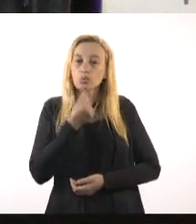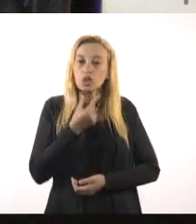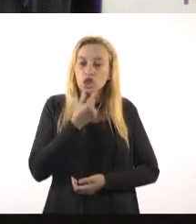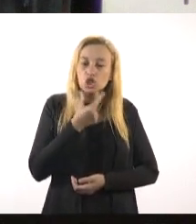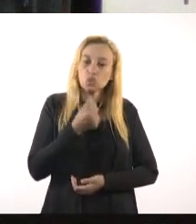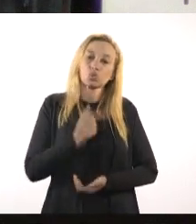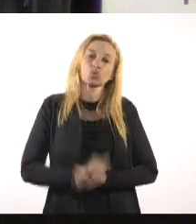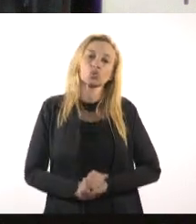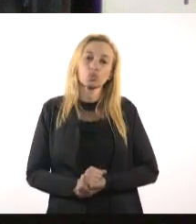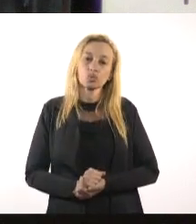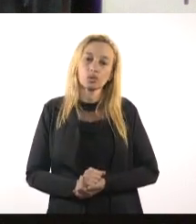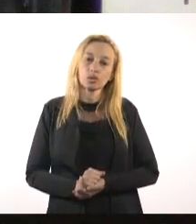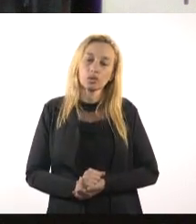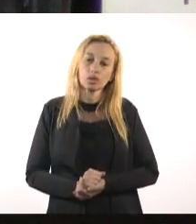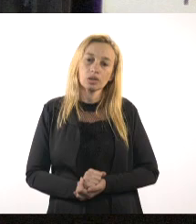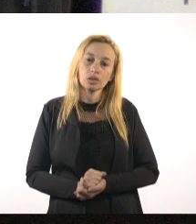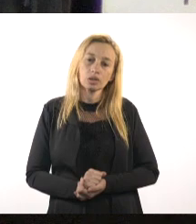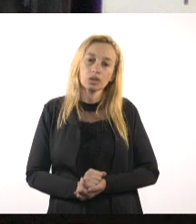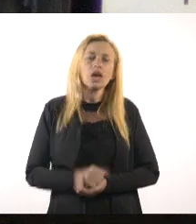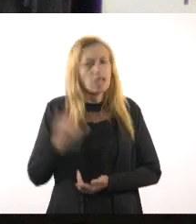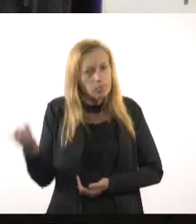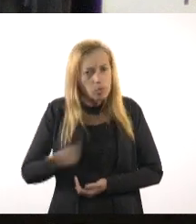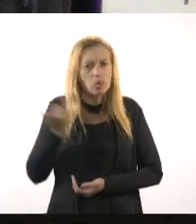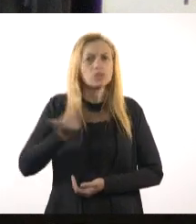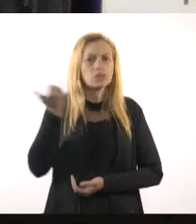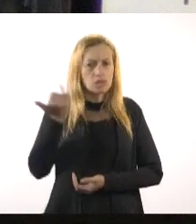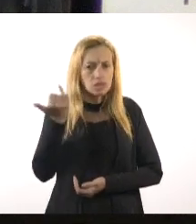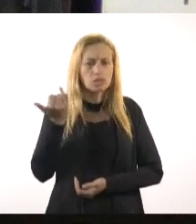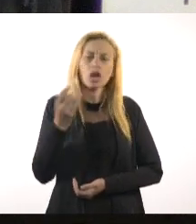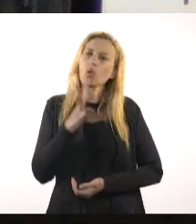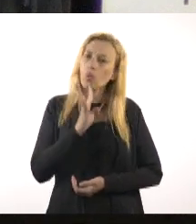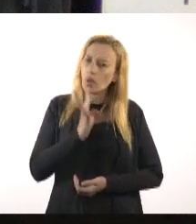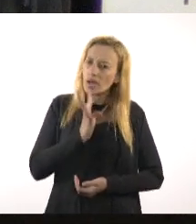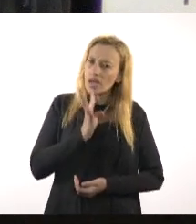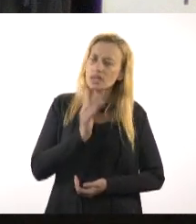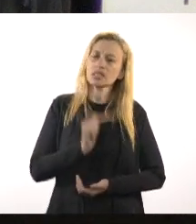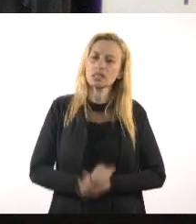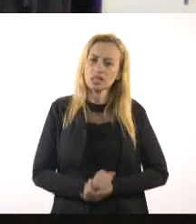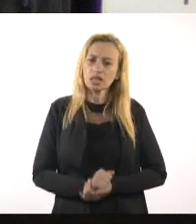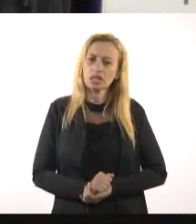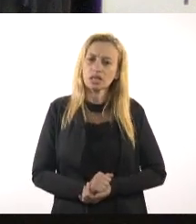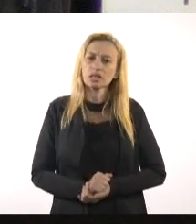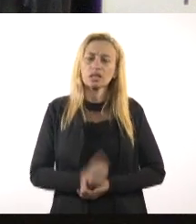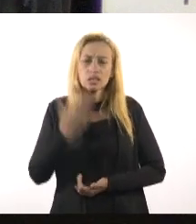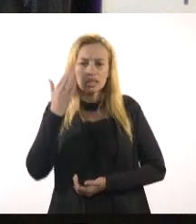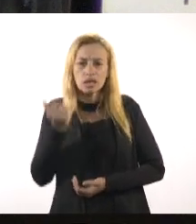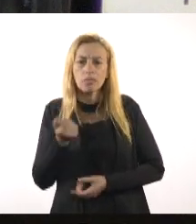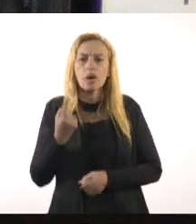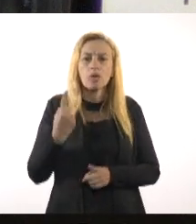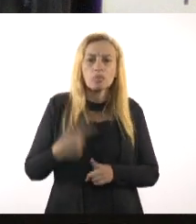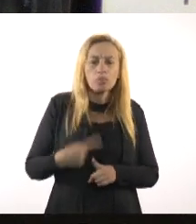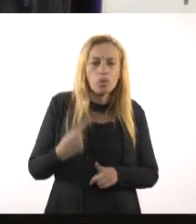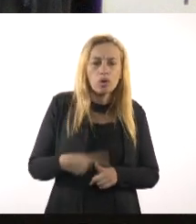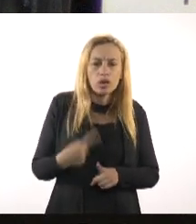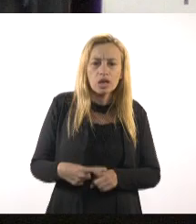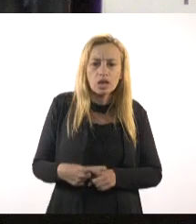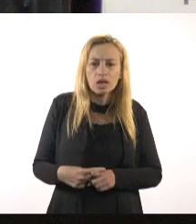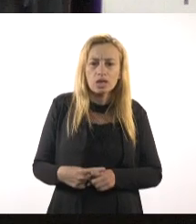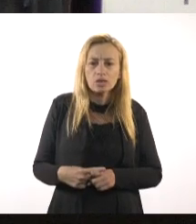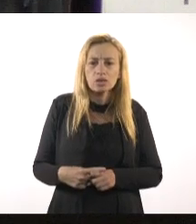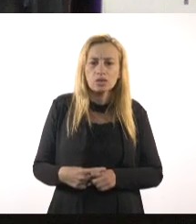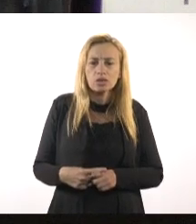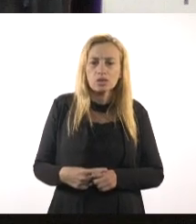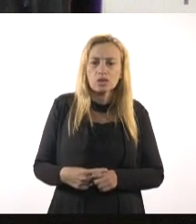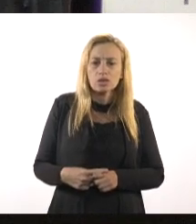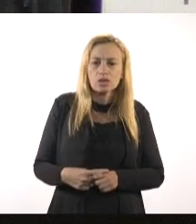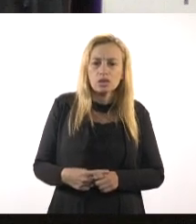Nossos meninos, é muito importante que se conheça, entendeu? Que se saiba, porque eles, em geral, não são vistos por ninguém.